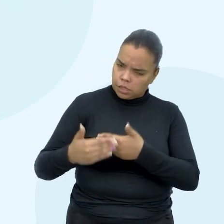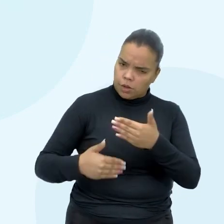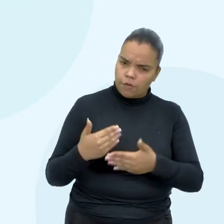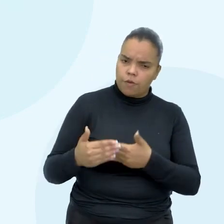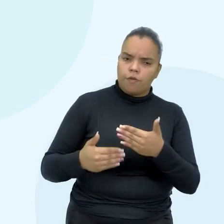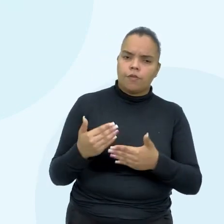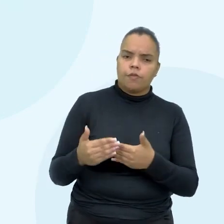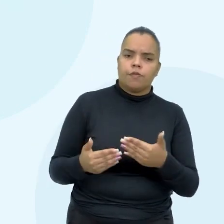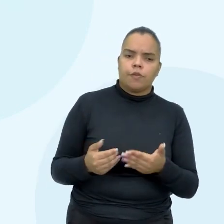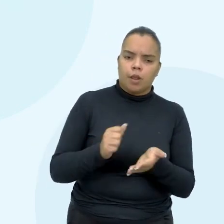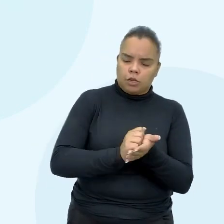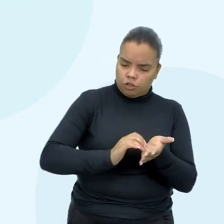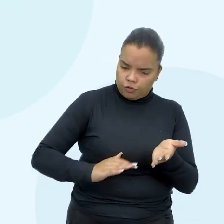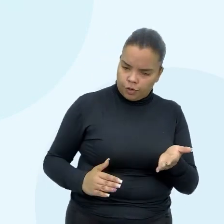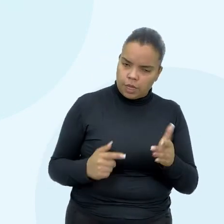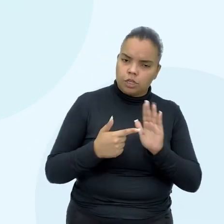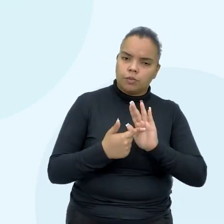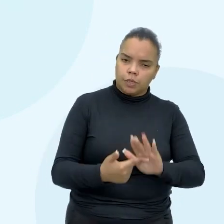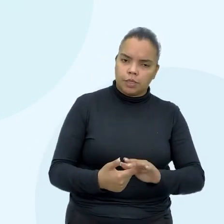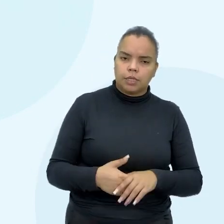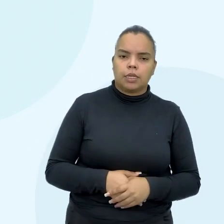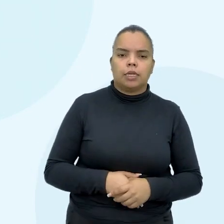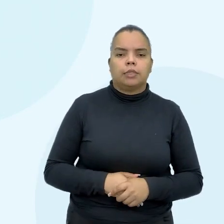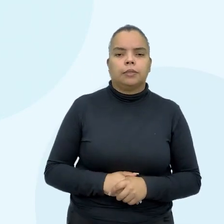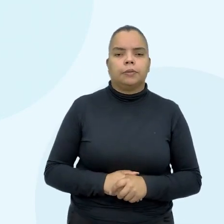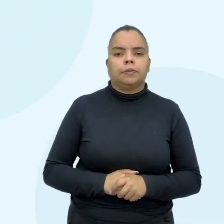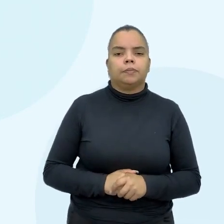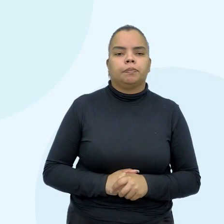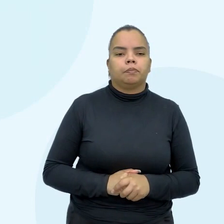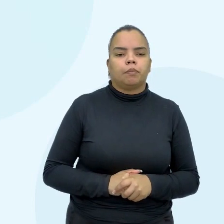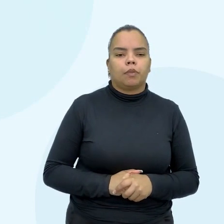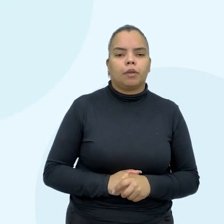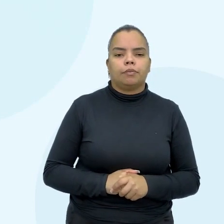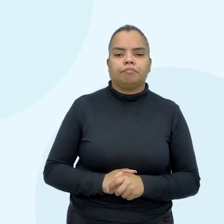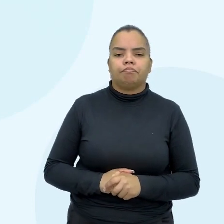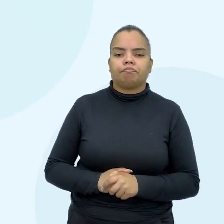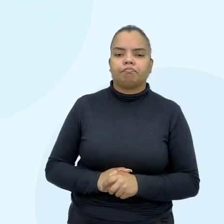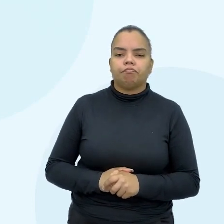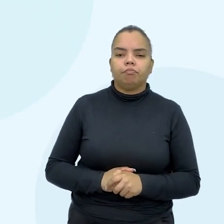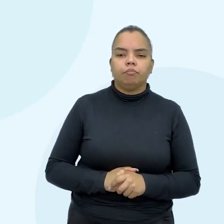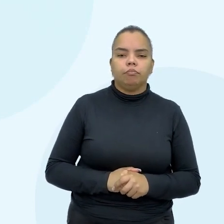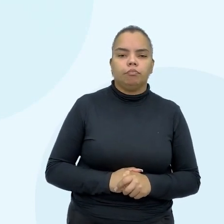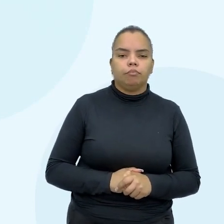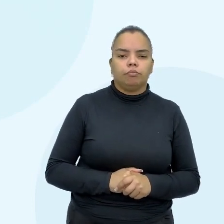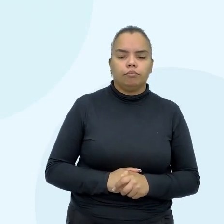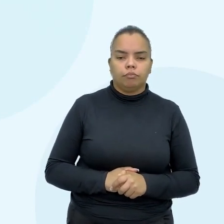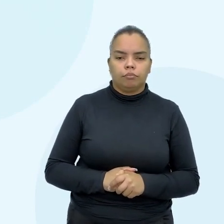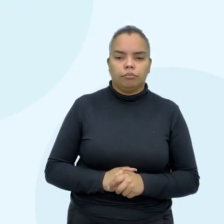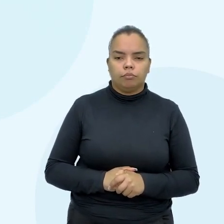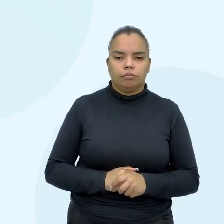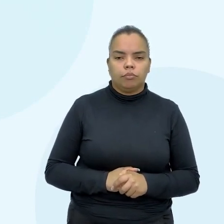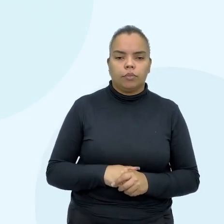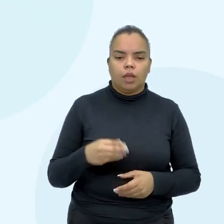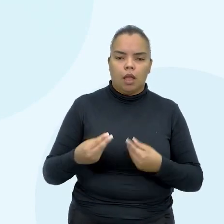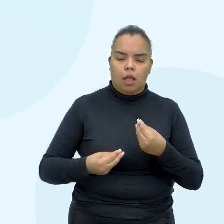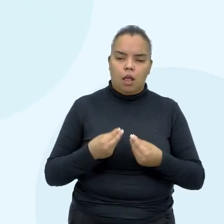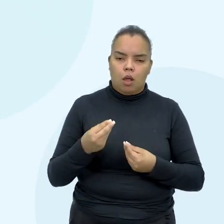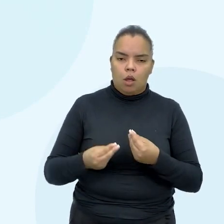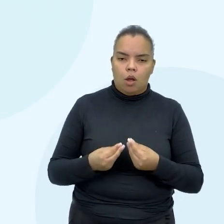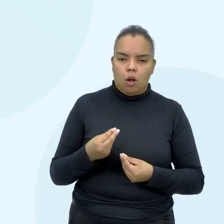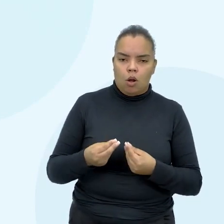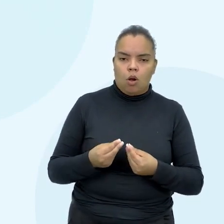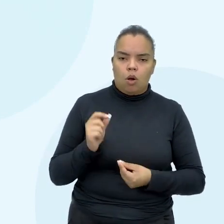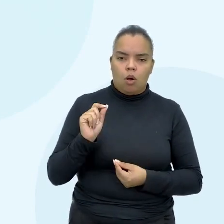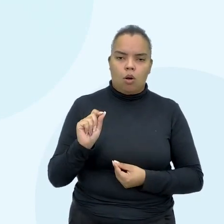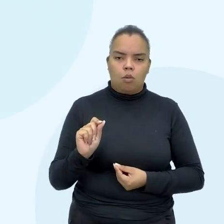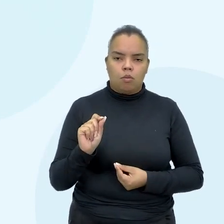autonomia o conteúdo apresentado. Né? Próximo slide, né? No próximo, né, nós trouxemos uma tabelinha, né? E como